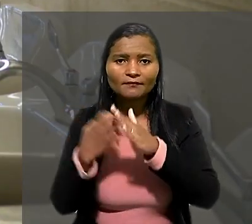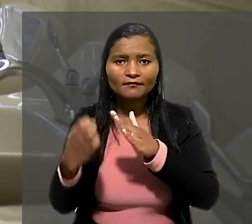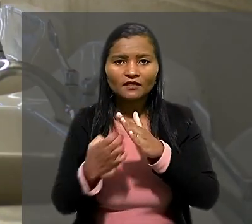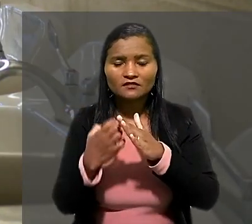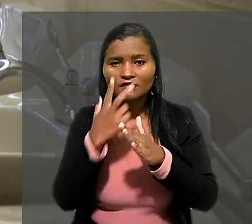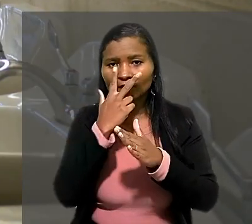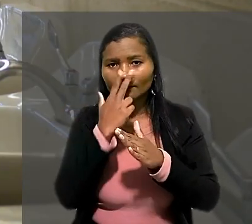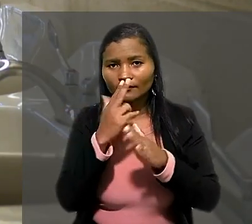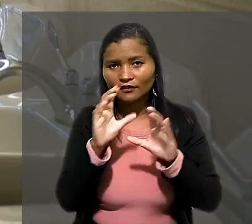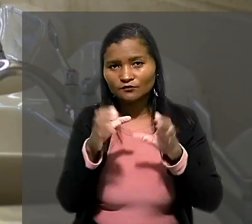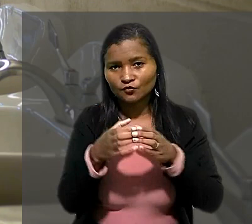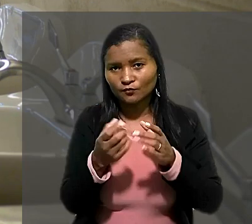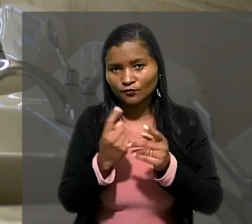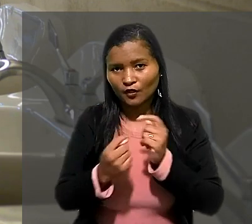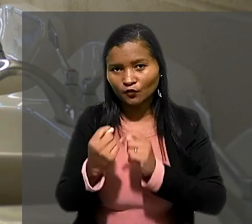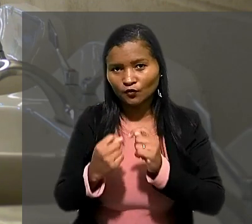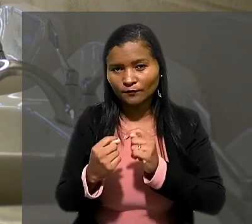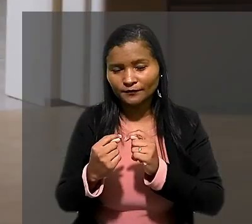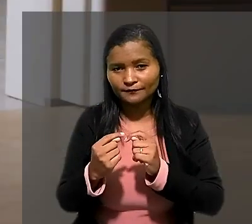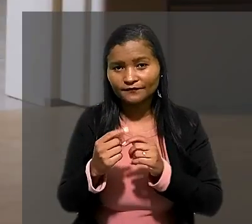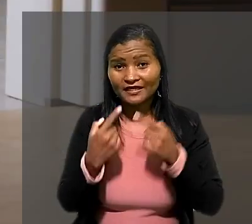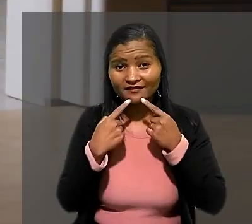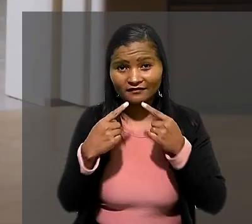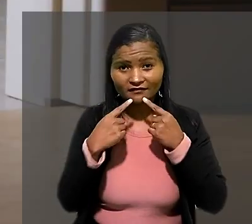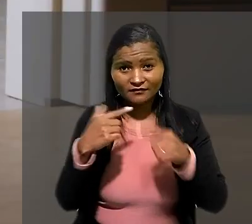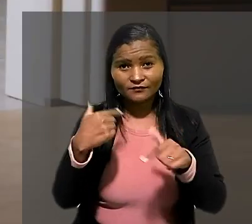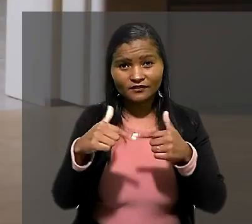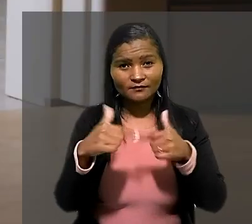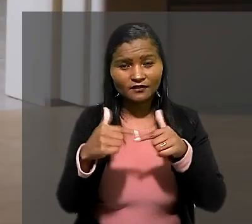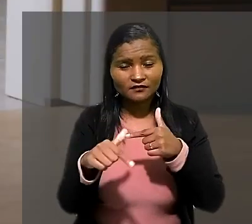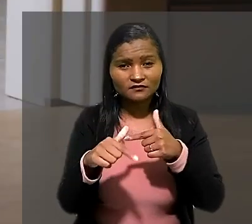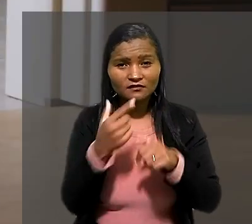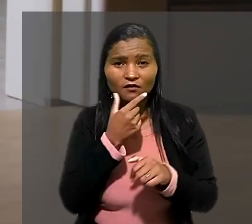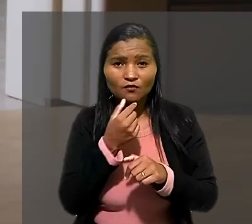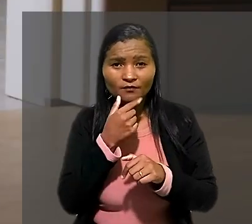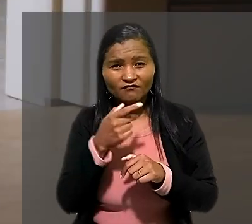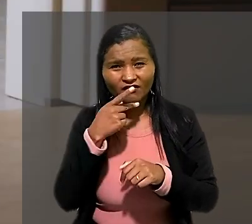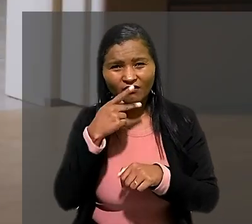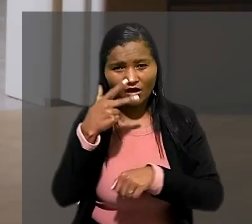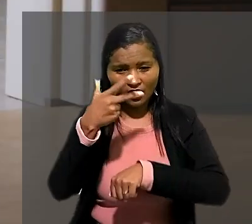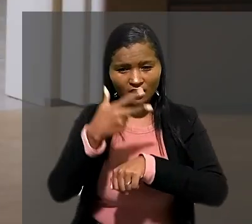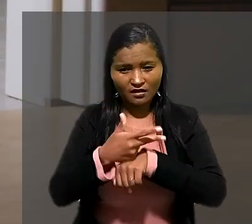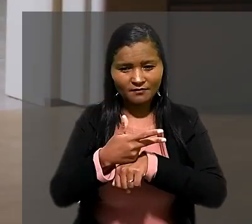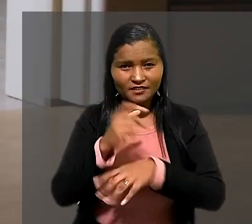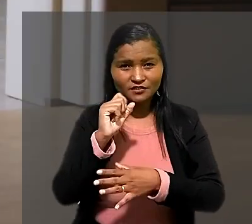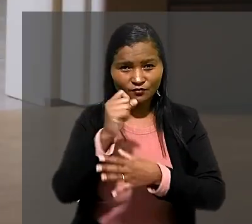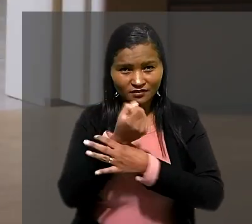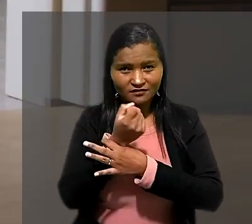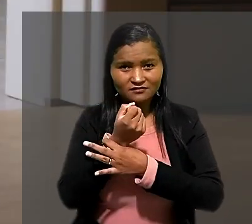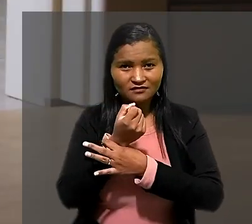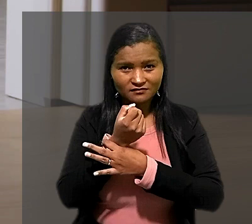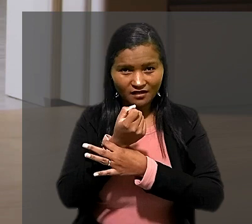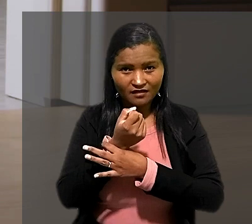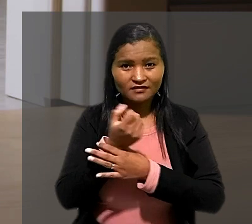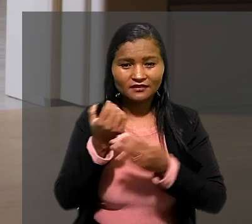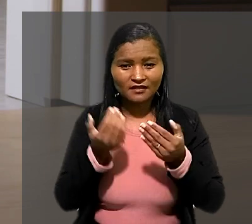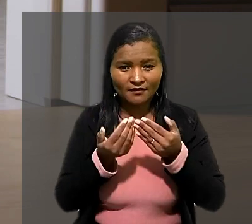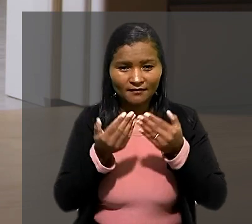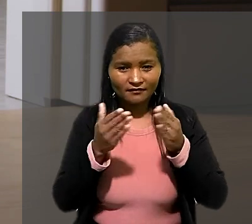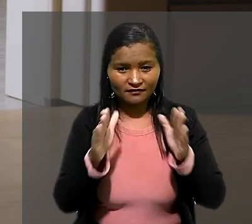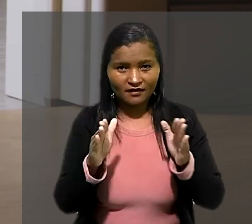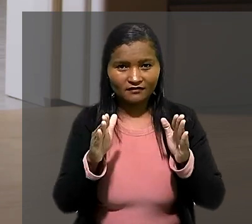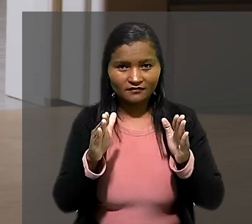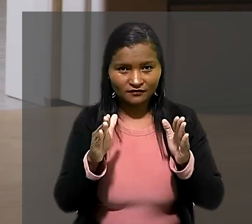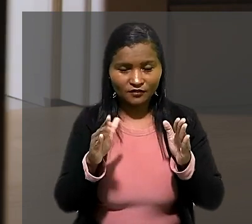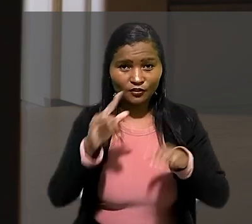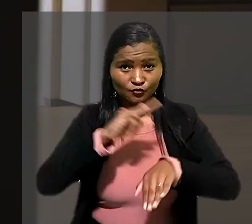outra empresa do mesmo grupo econômico. Na reclamação trabalhista, ele disse que as câmeras de segurança instaladas na porta